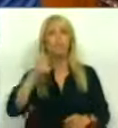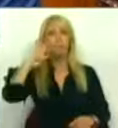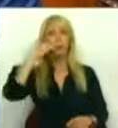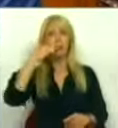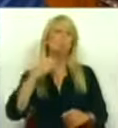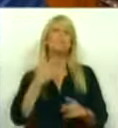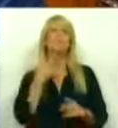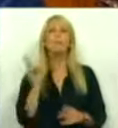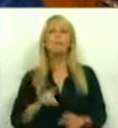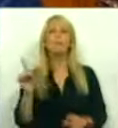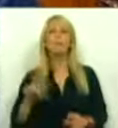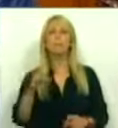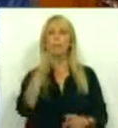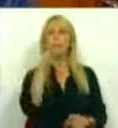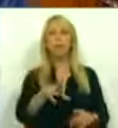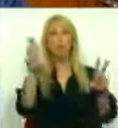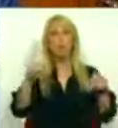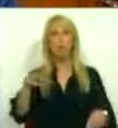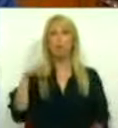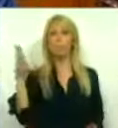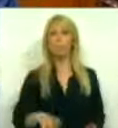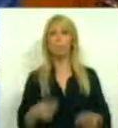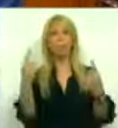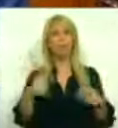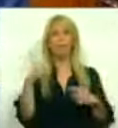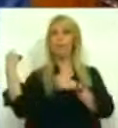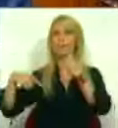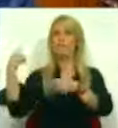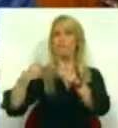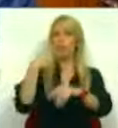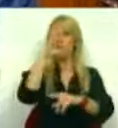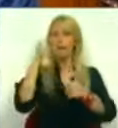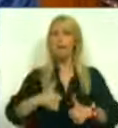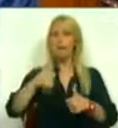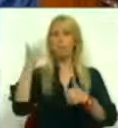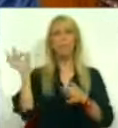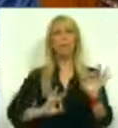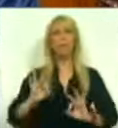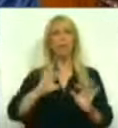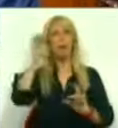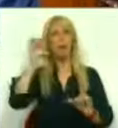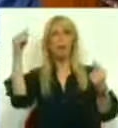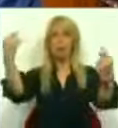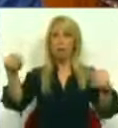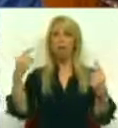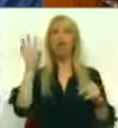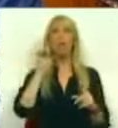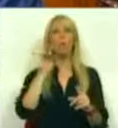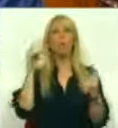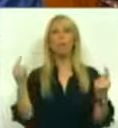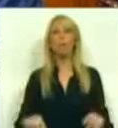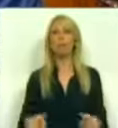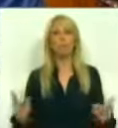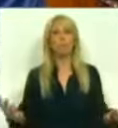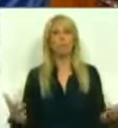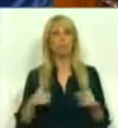repetidamente dito, nunca Portugal teve uma geração tão preparada e qualificada. E este é um ativo de que nenhum